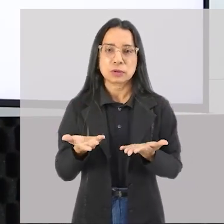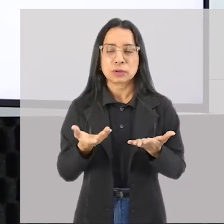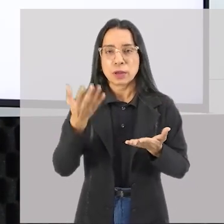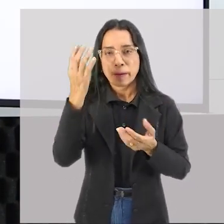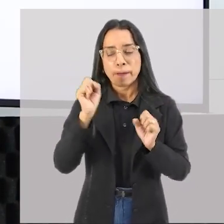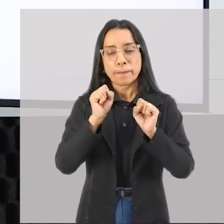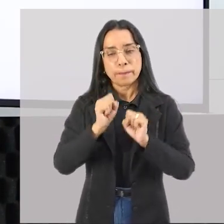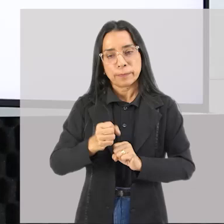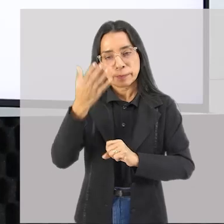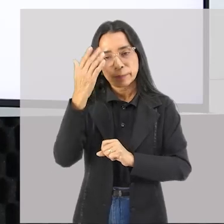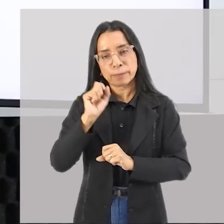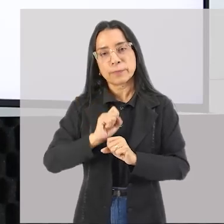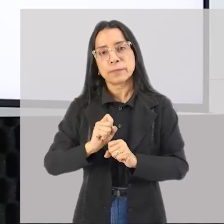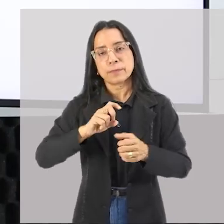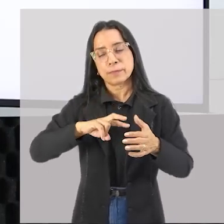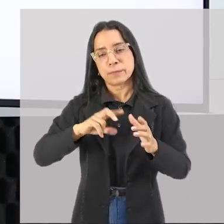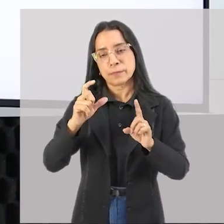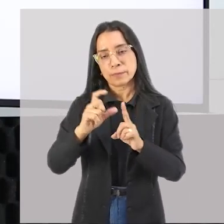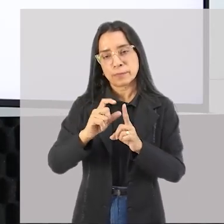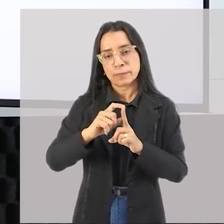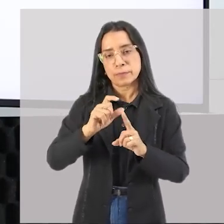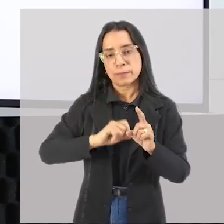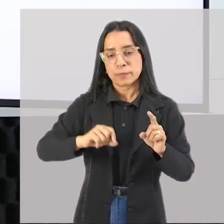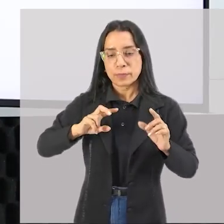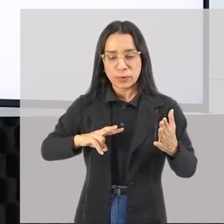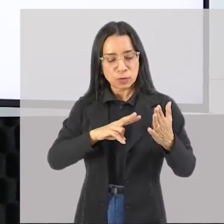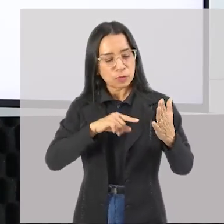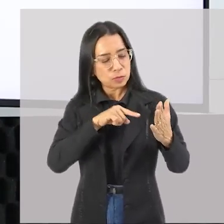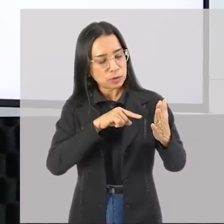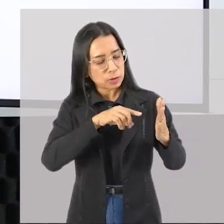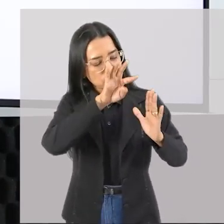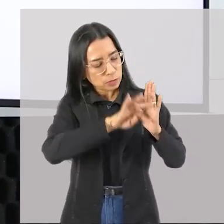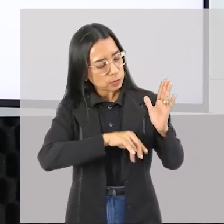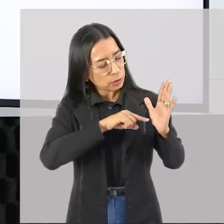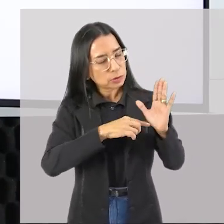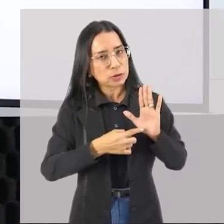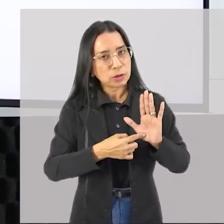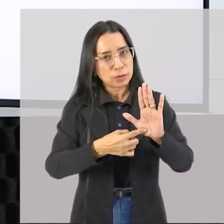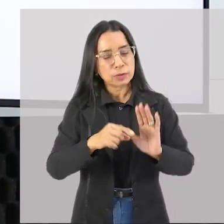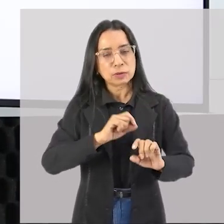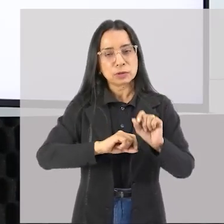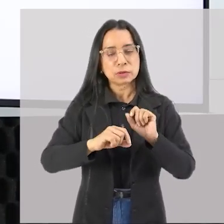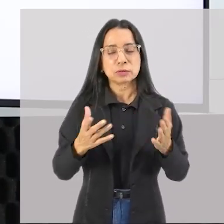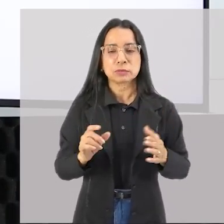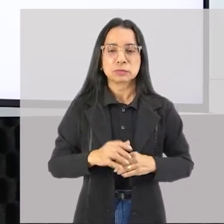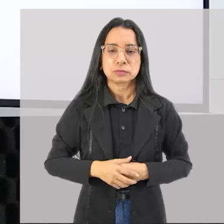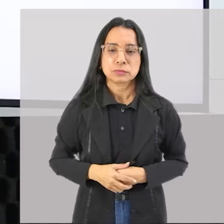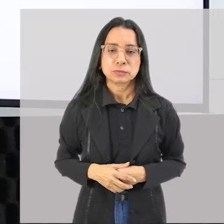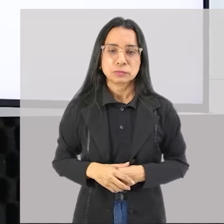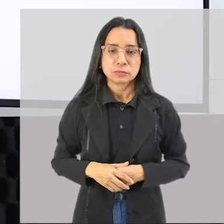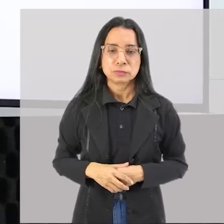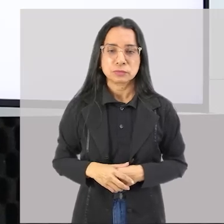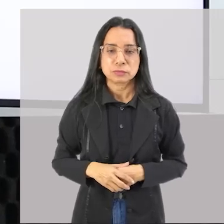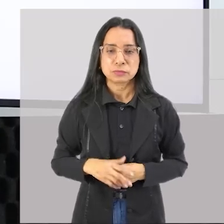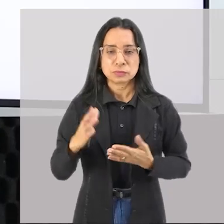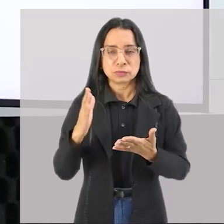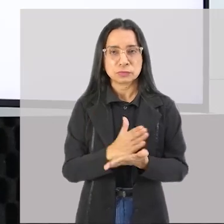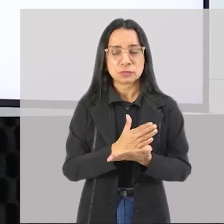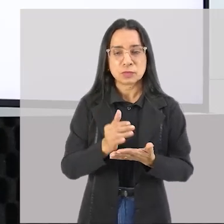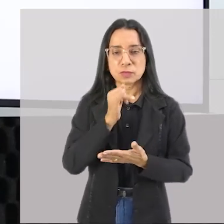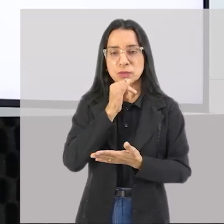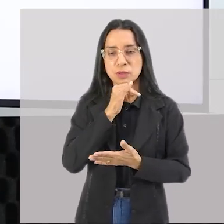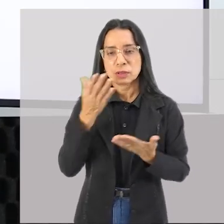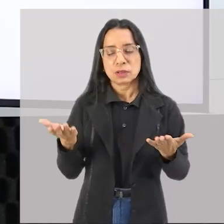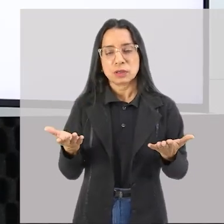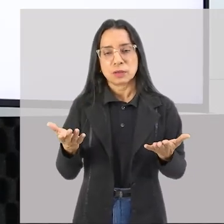poder saber o que aquela palavra que eu estou vendo num texto está representando ou está indicando. Então vamos lá, aqui tem alguns exemplos